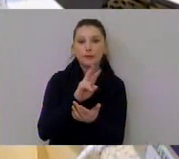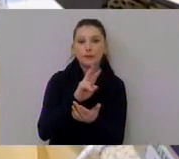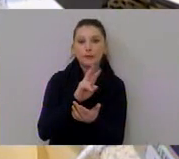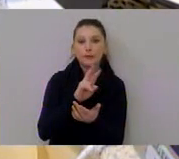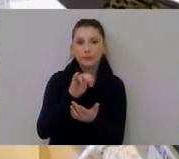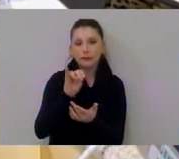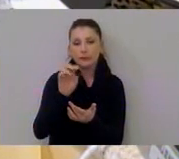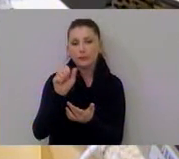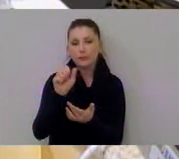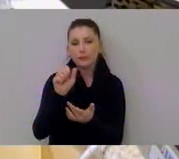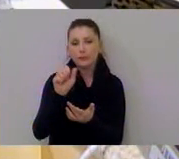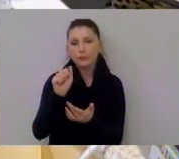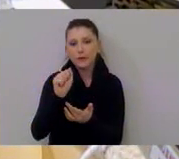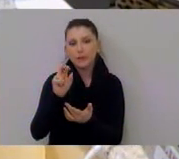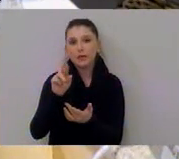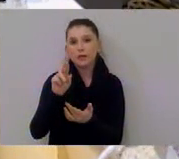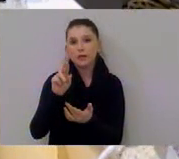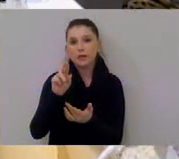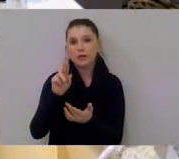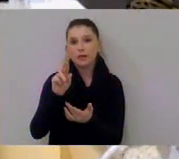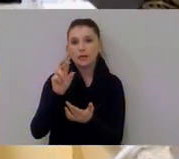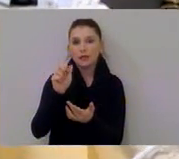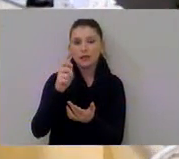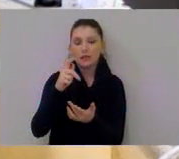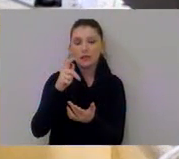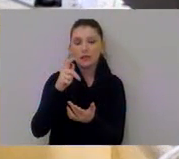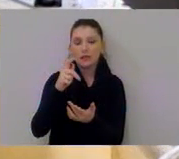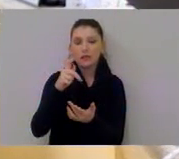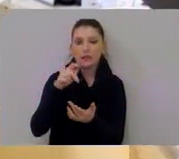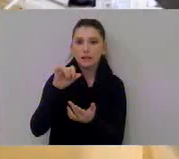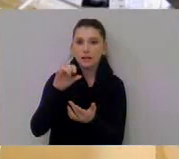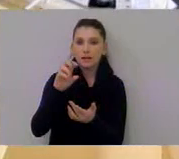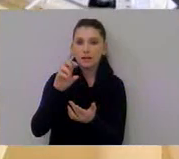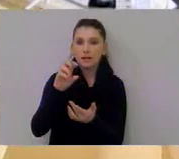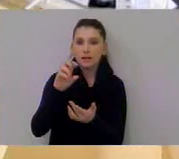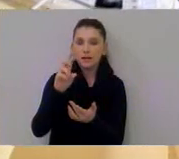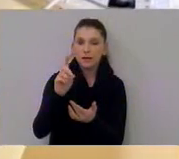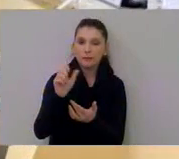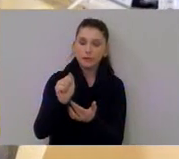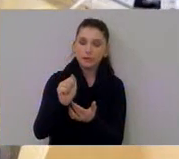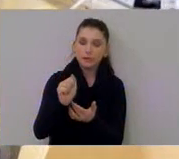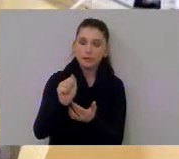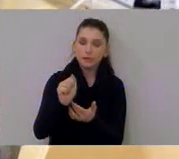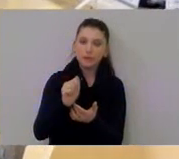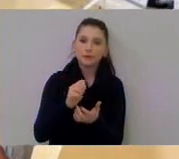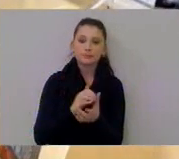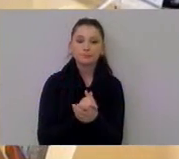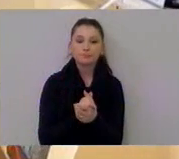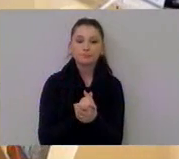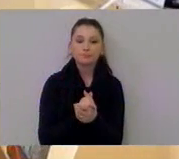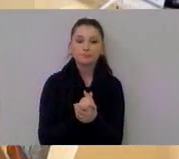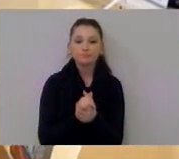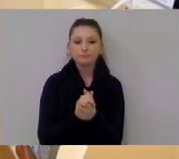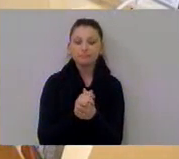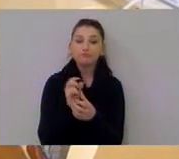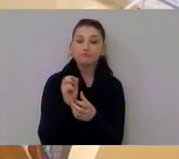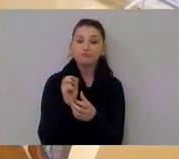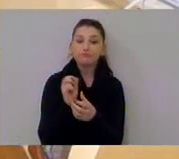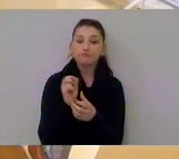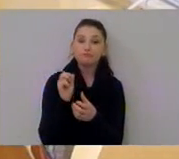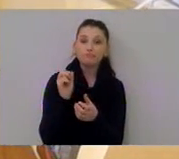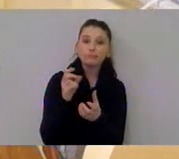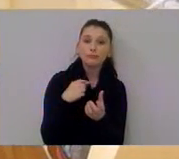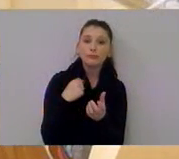O que a gente pediria dessa Via Rápida também? Que